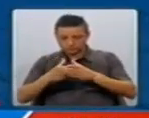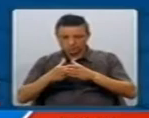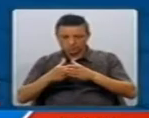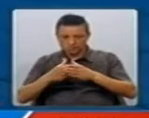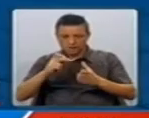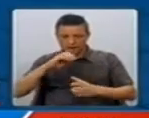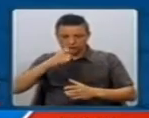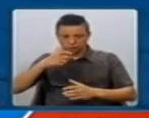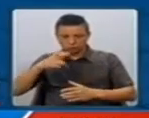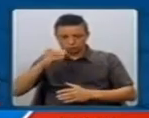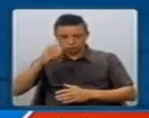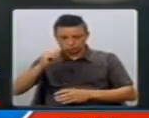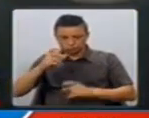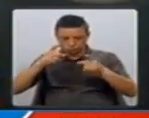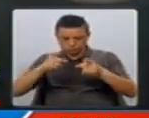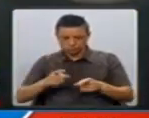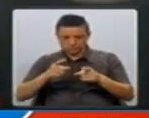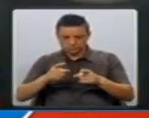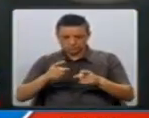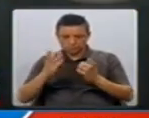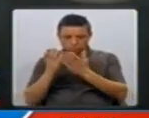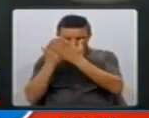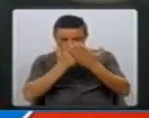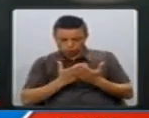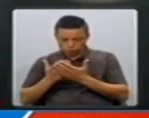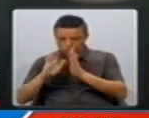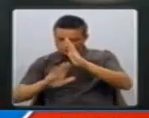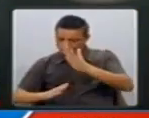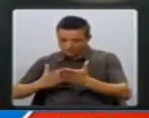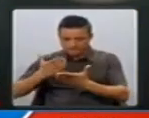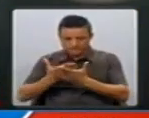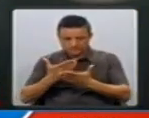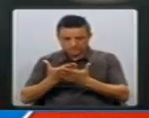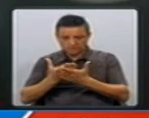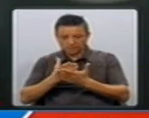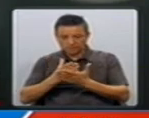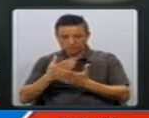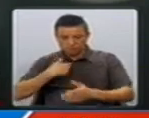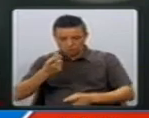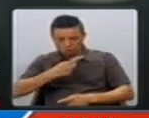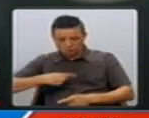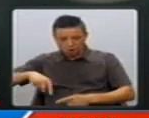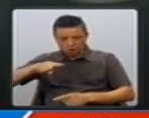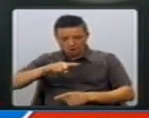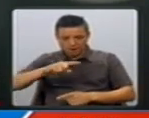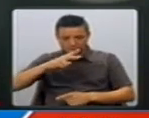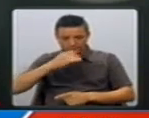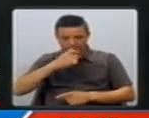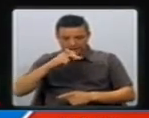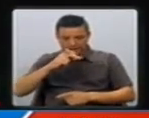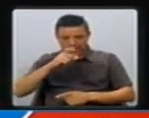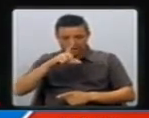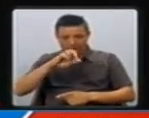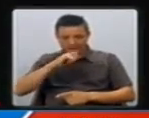então começar por um estudo que foi apresentado e que diz basicamente o seguinte: nós sabemos que a nossa Via Láctea e